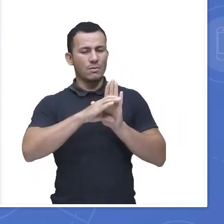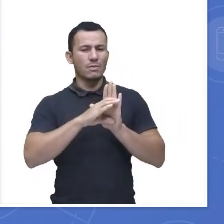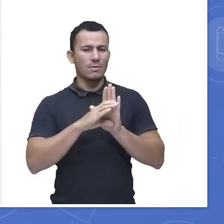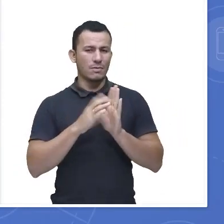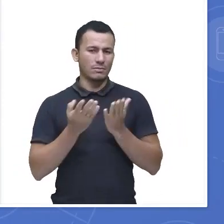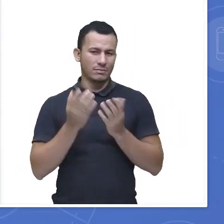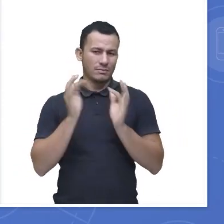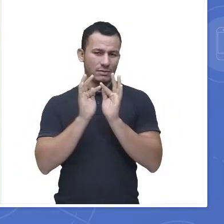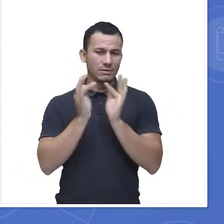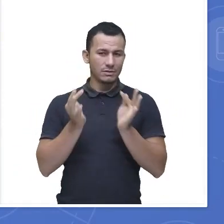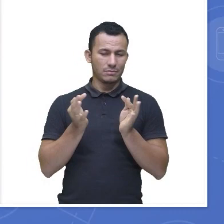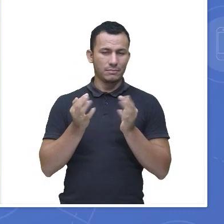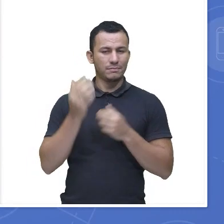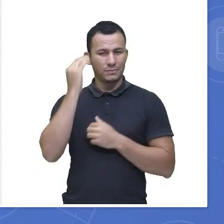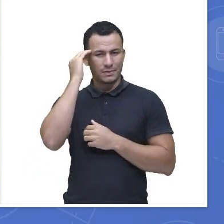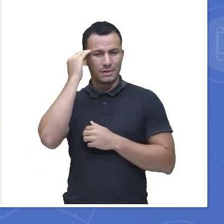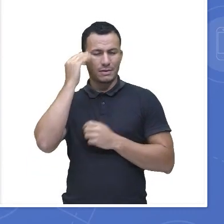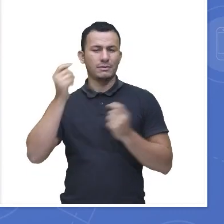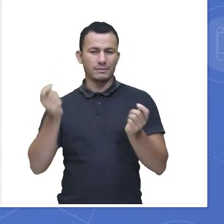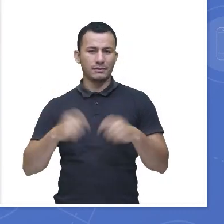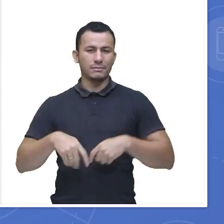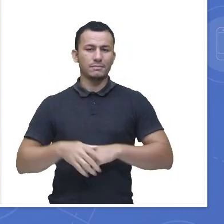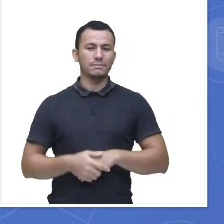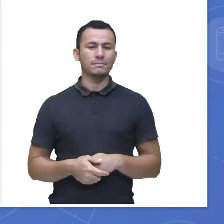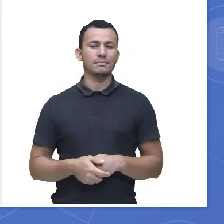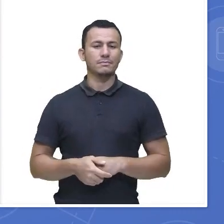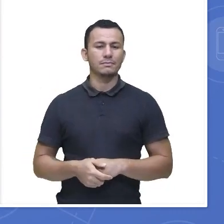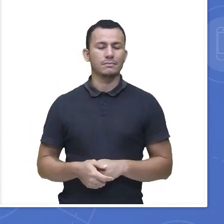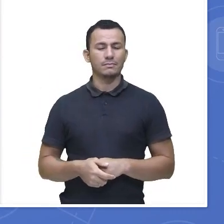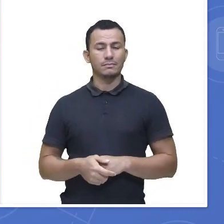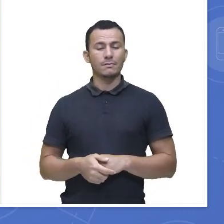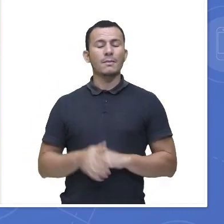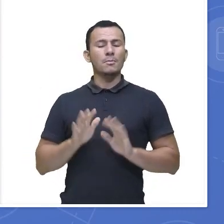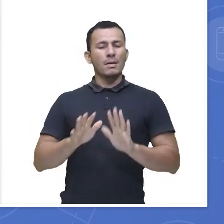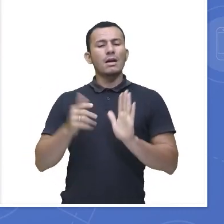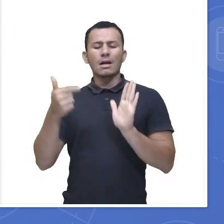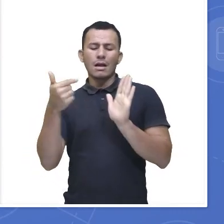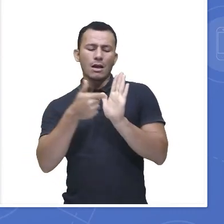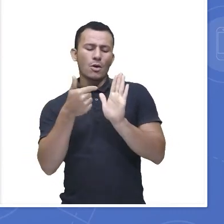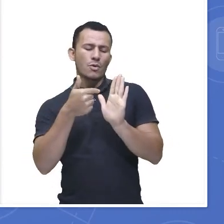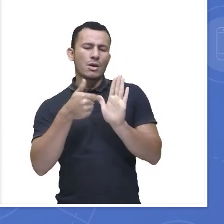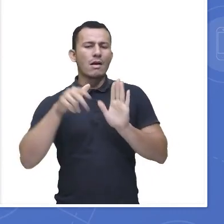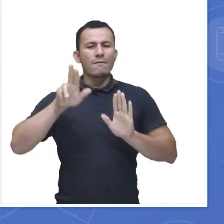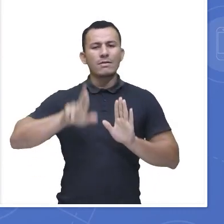bem. Seguindo, nós vamos ver também onde ela é aplicada, como é que ela pode ser